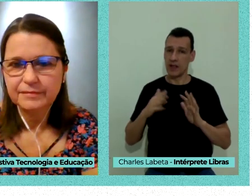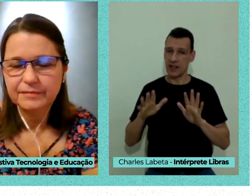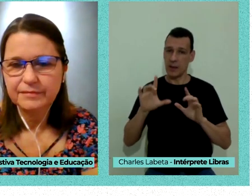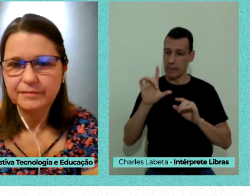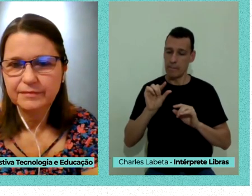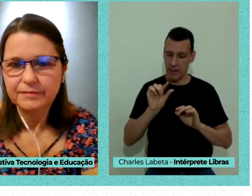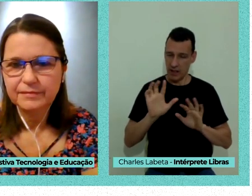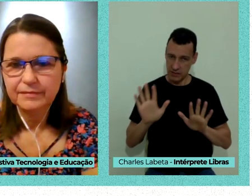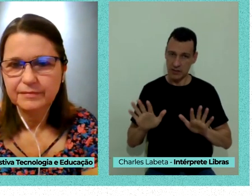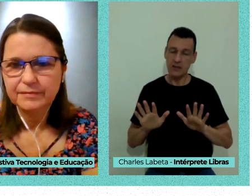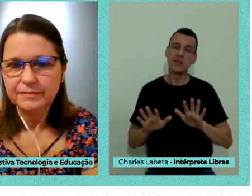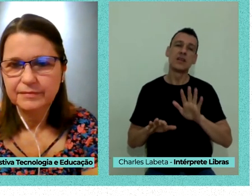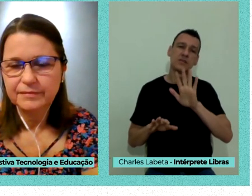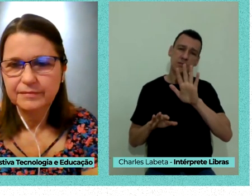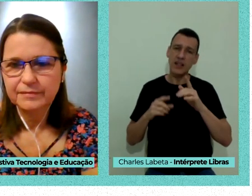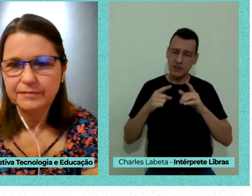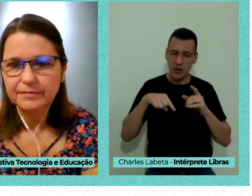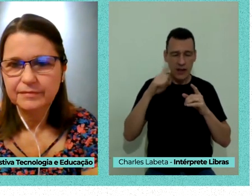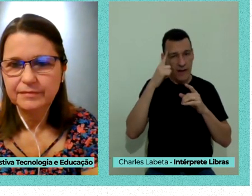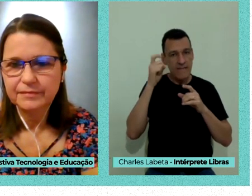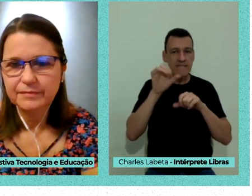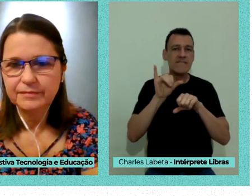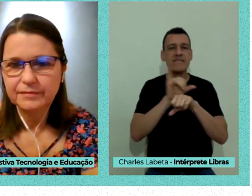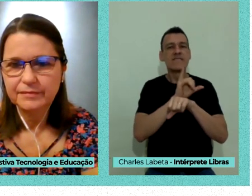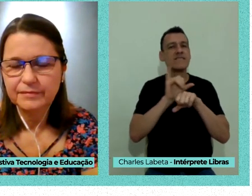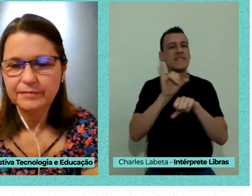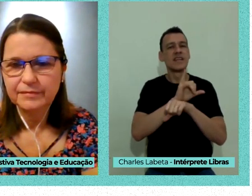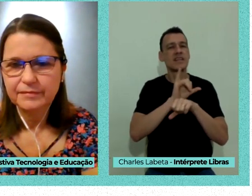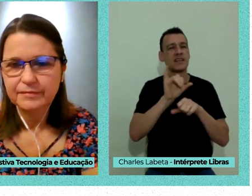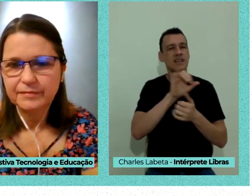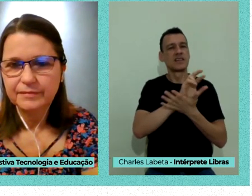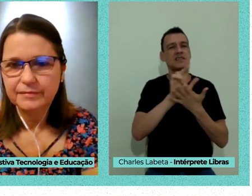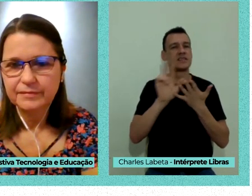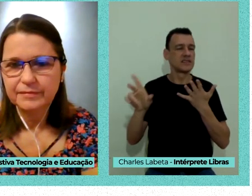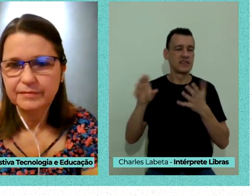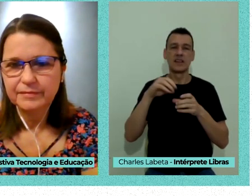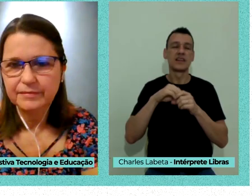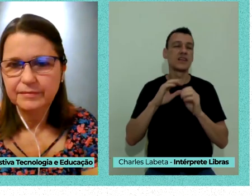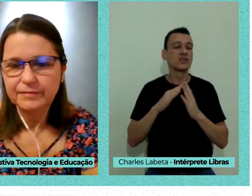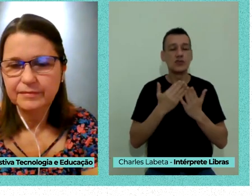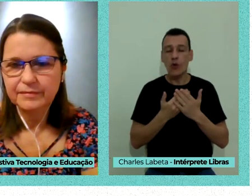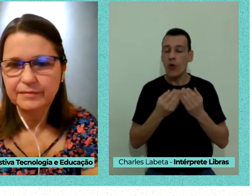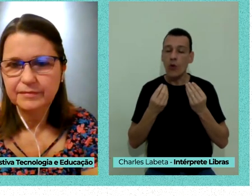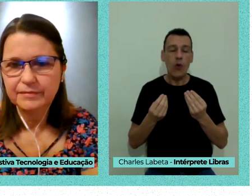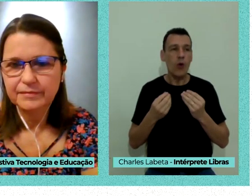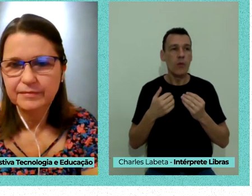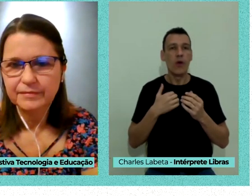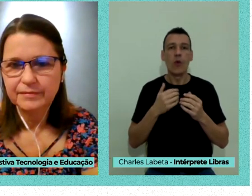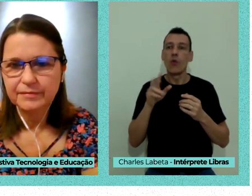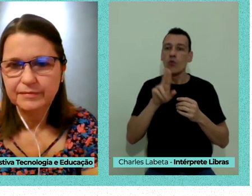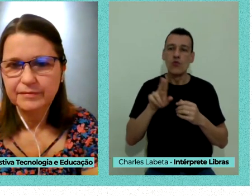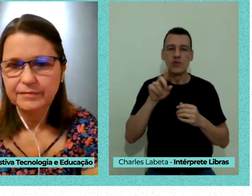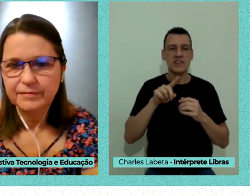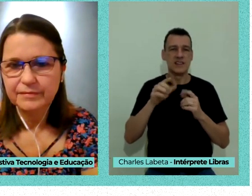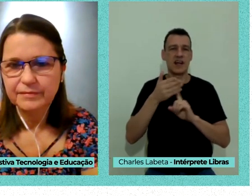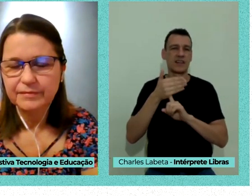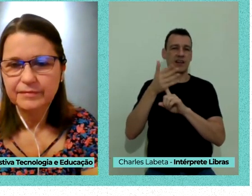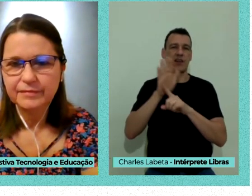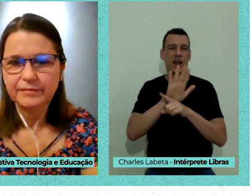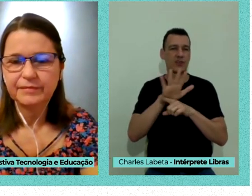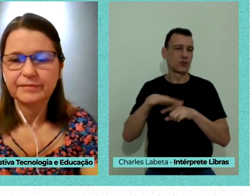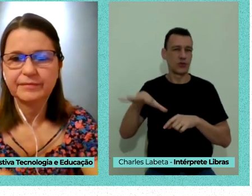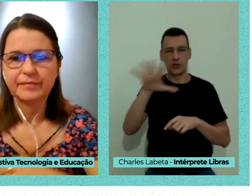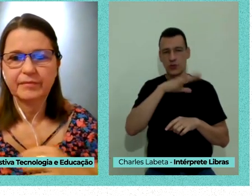aplicar dentro da nossa escola e principalmente dentro da nossa comunidade, né? Partindo que a escola não